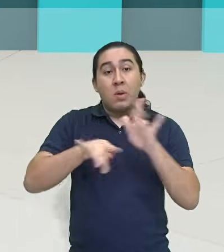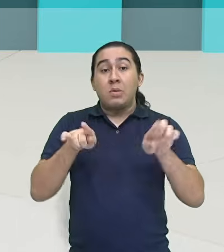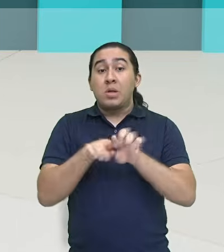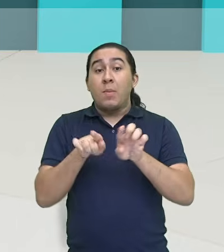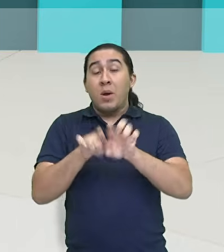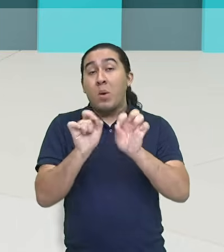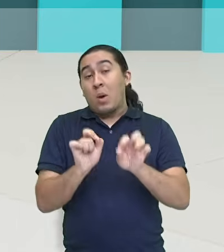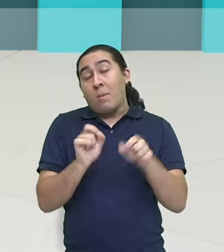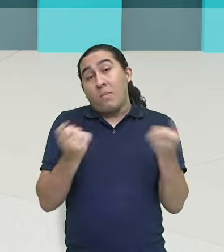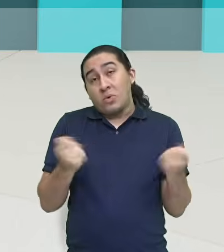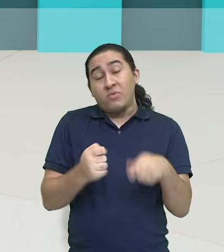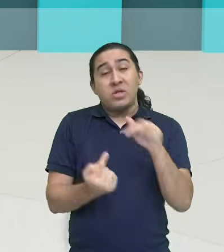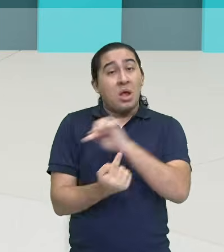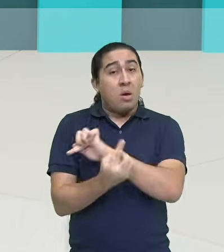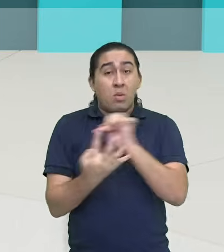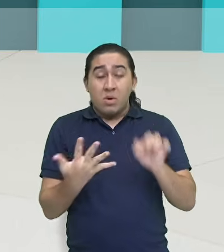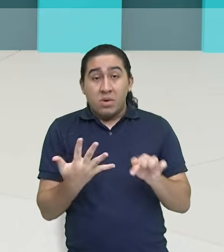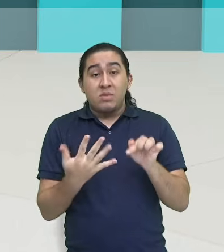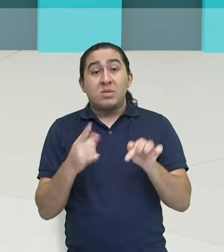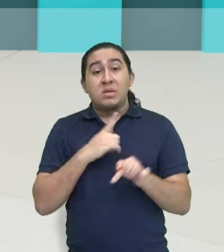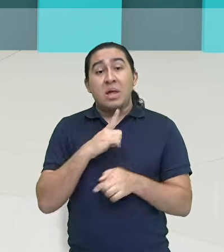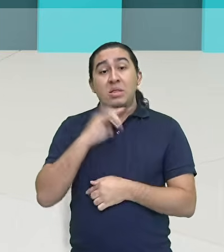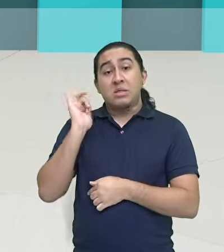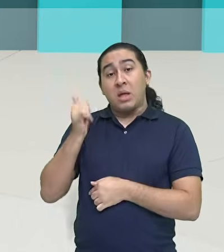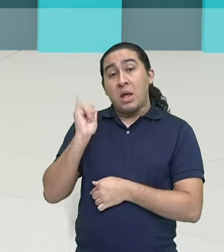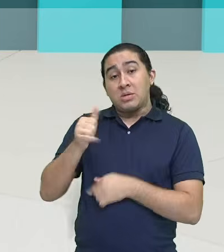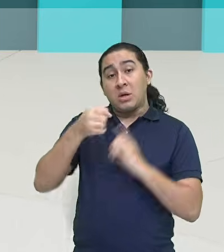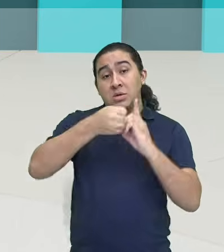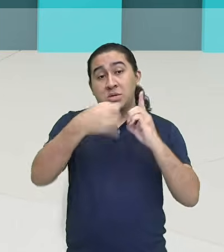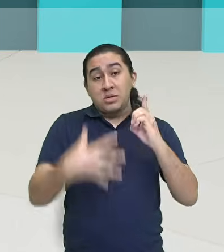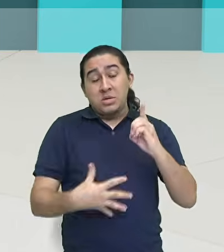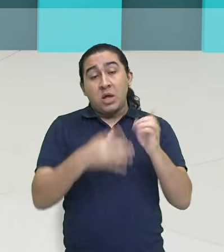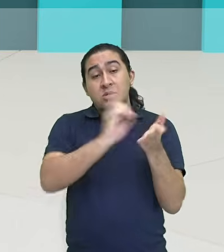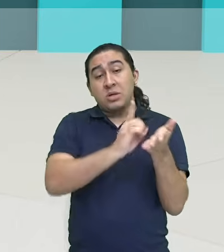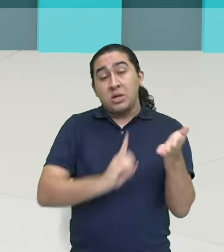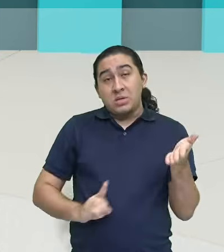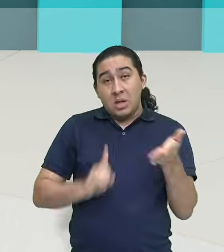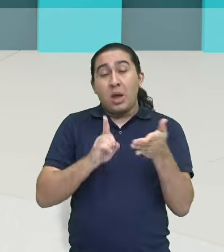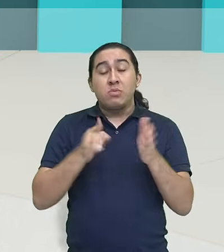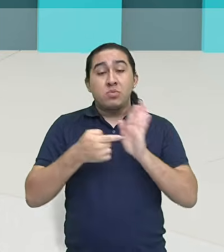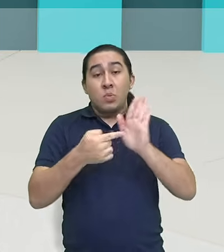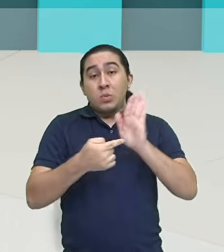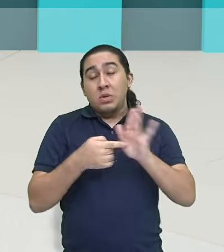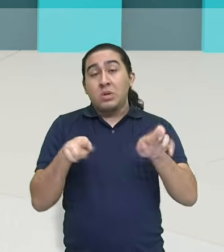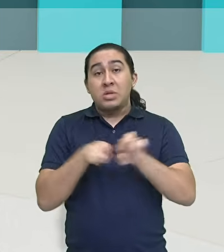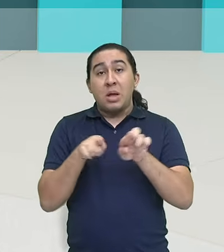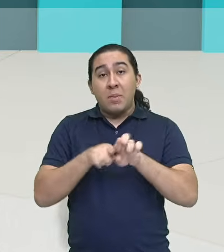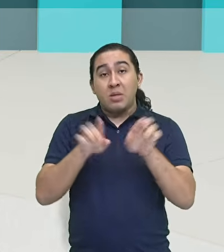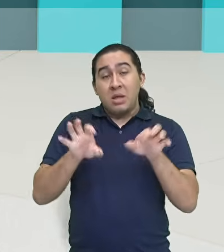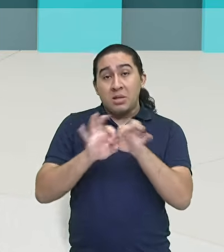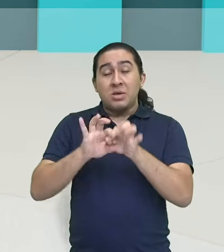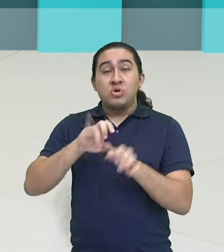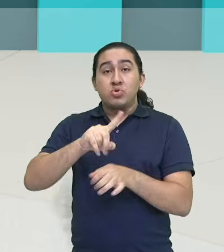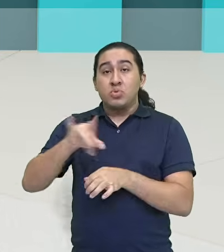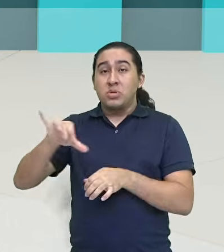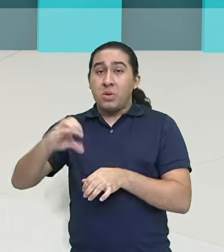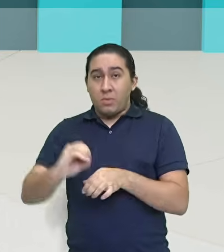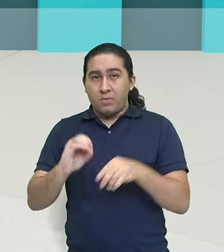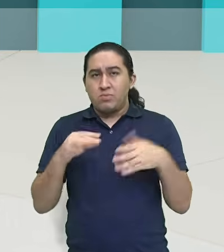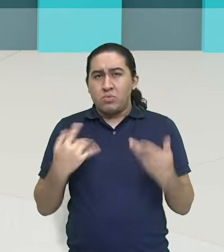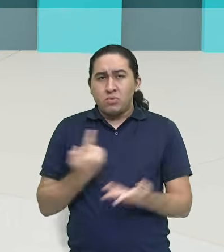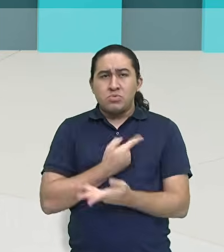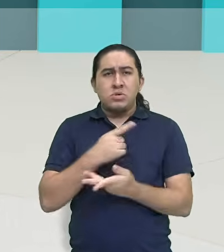ou de um deles: narração, descrição, dissertação, exposição e injunção. Então, vamos só